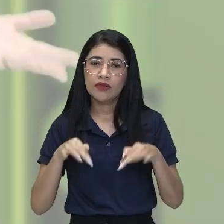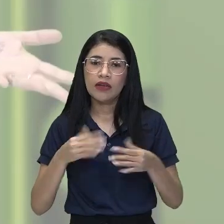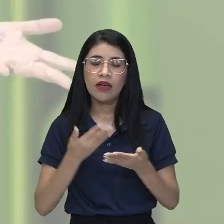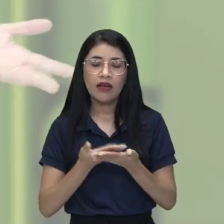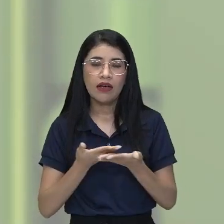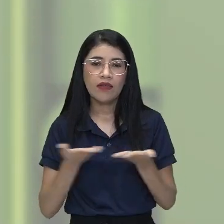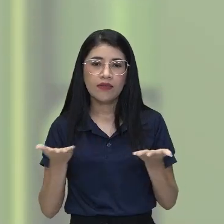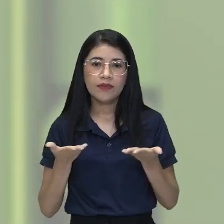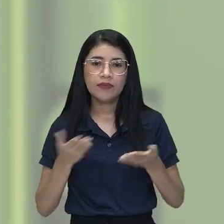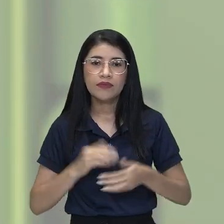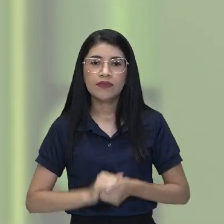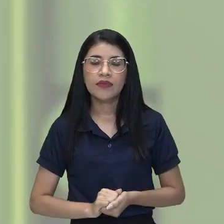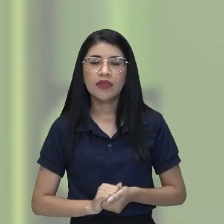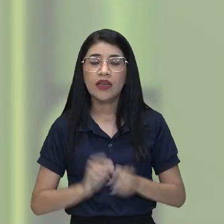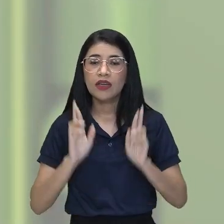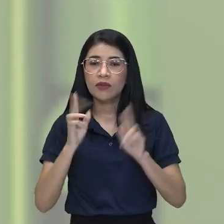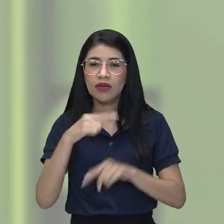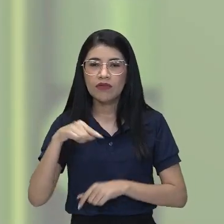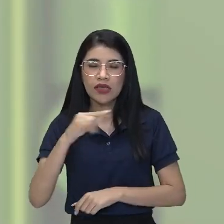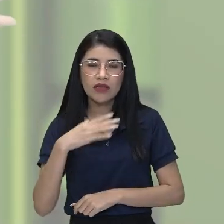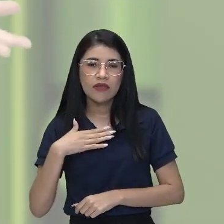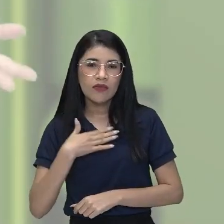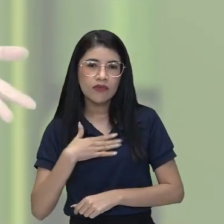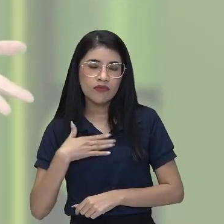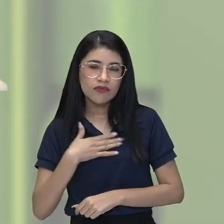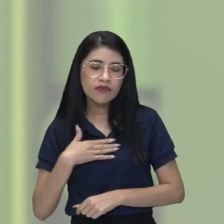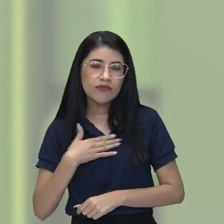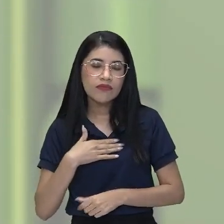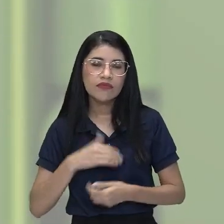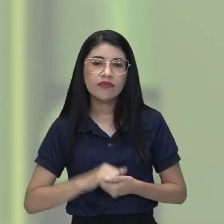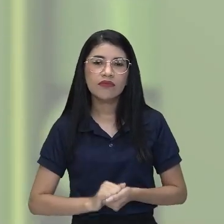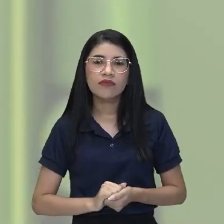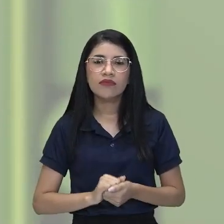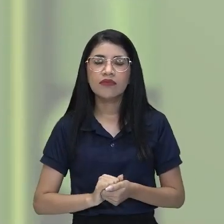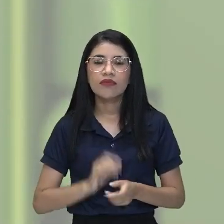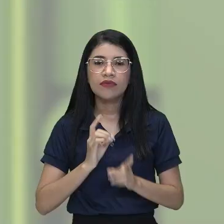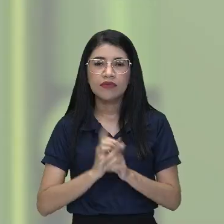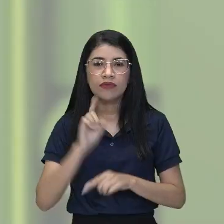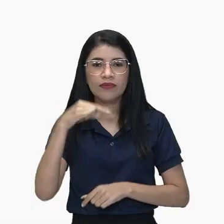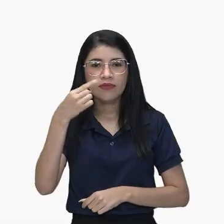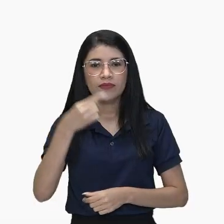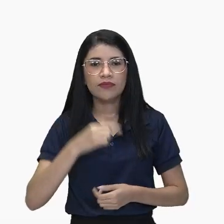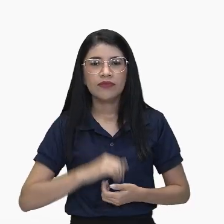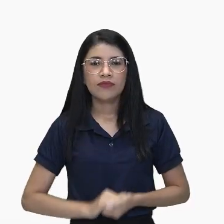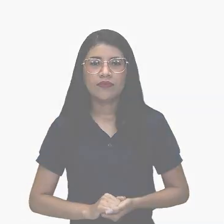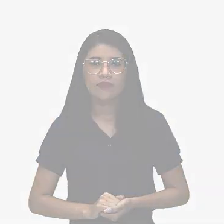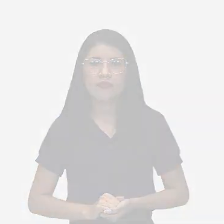nossa aula. Eu espero que vocês tenham gostado e até mais.